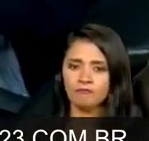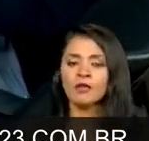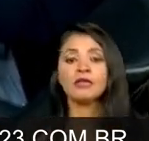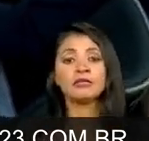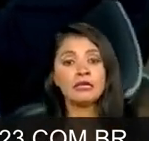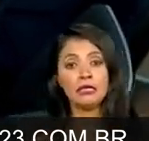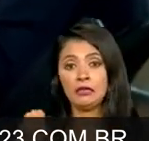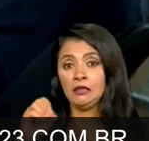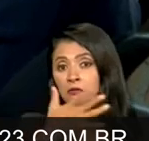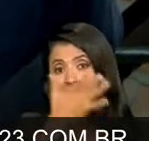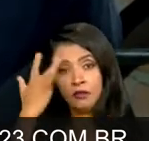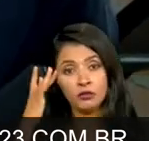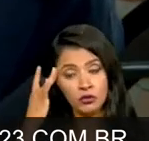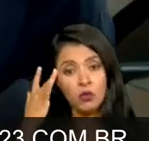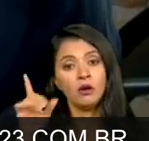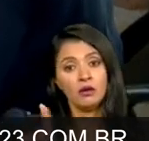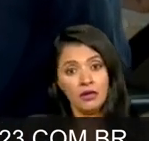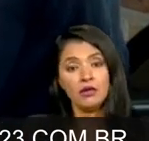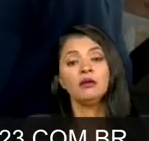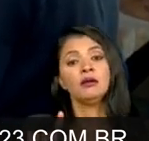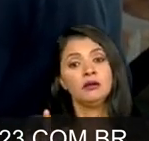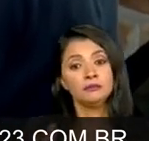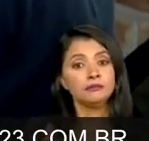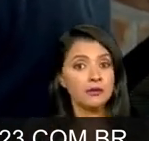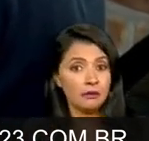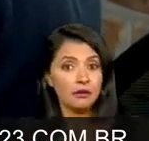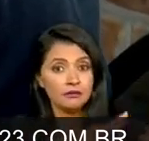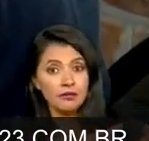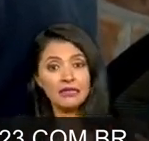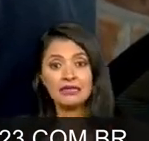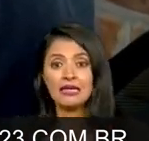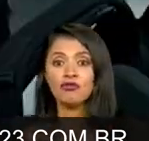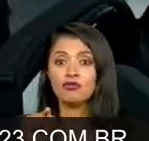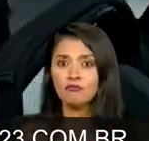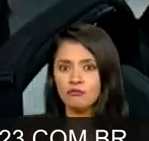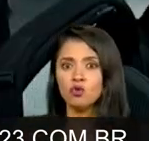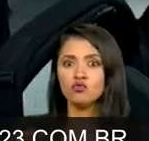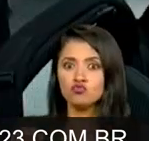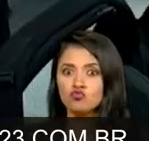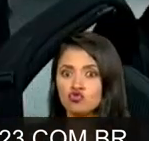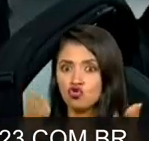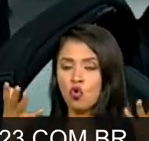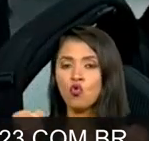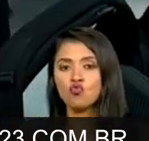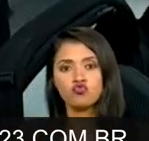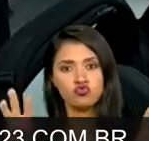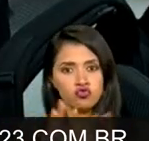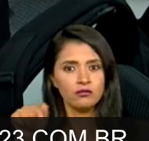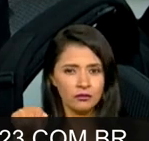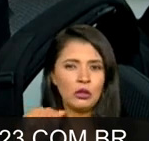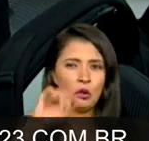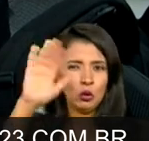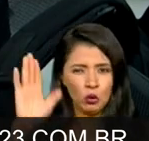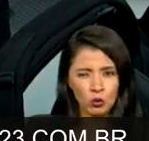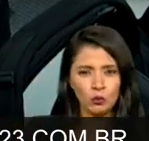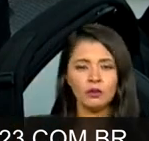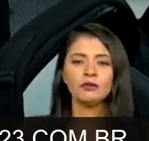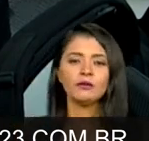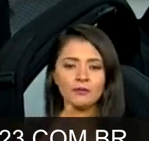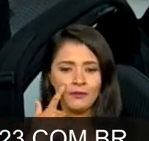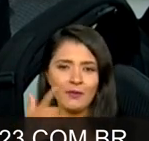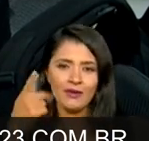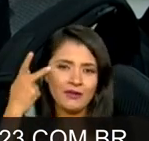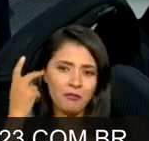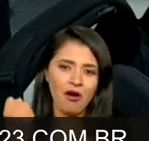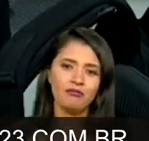e responde por 7 mil shows por mês no país inteiro. Segundo o sócio, São Paulo contribui